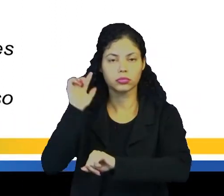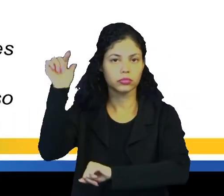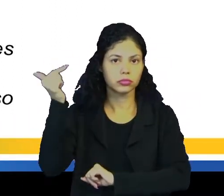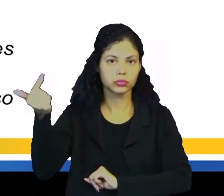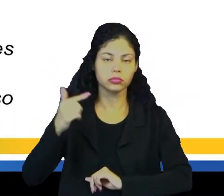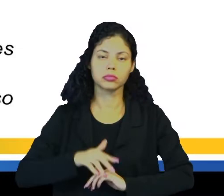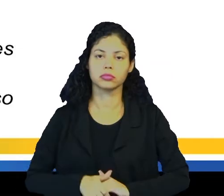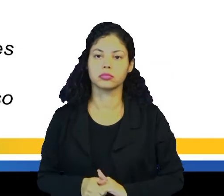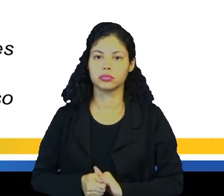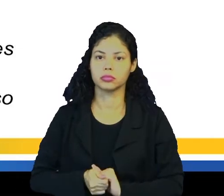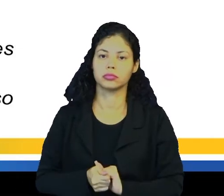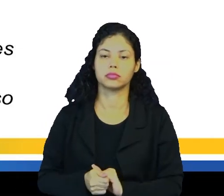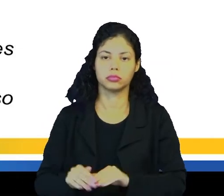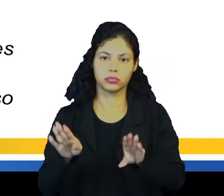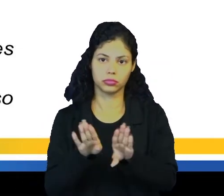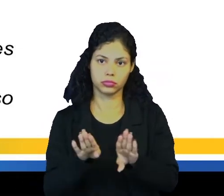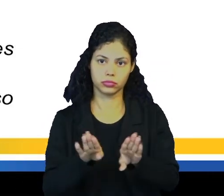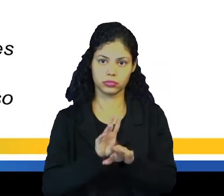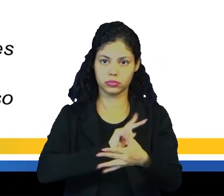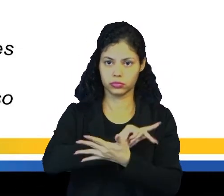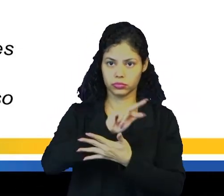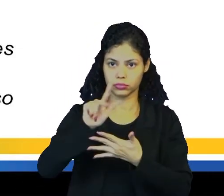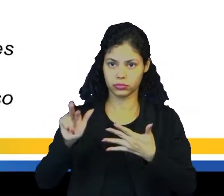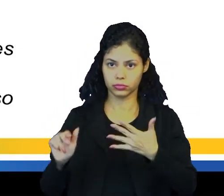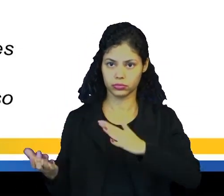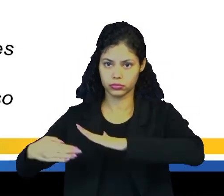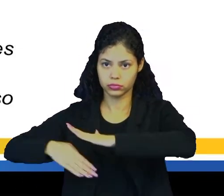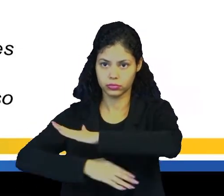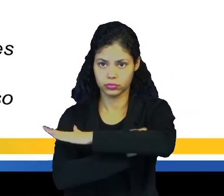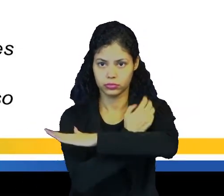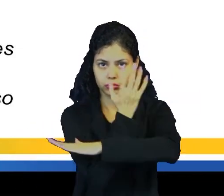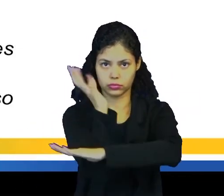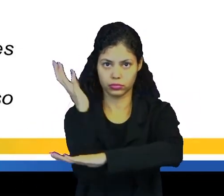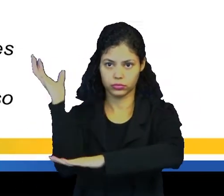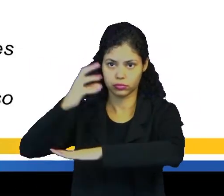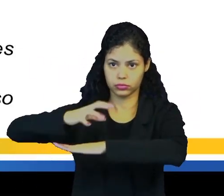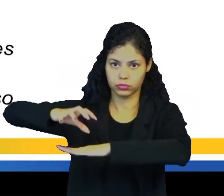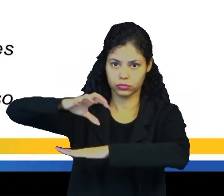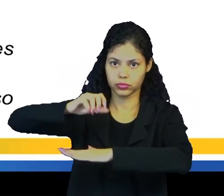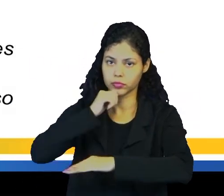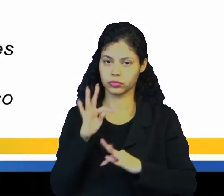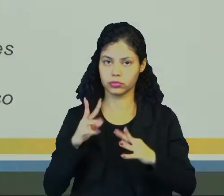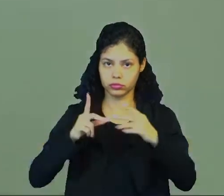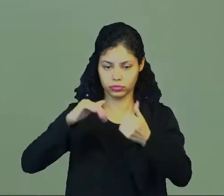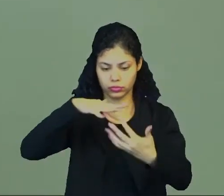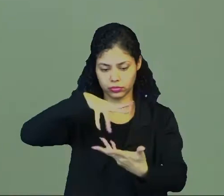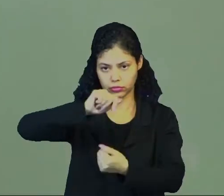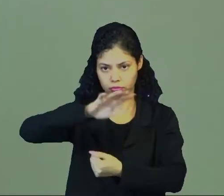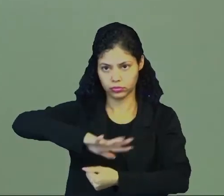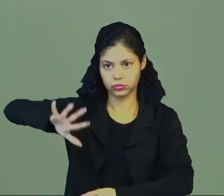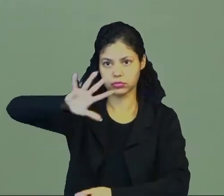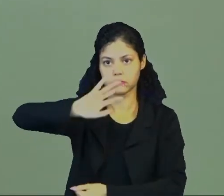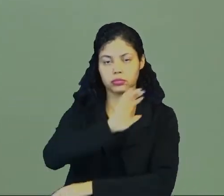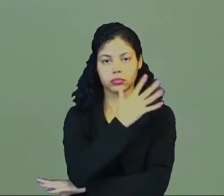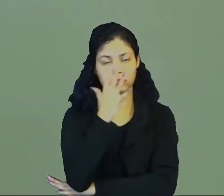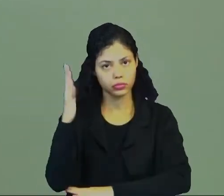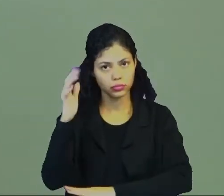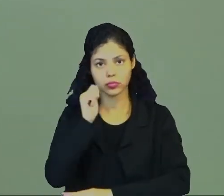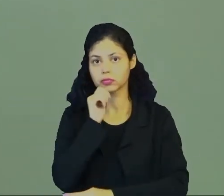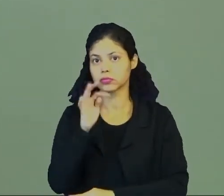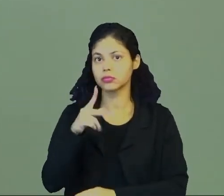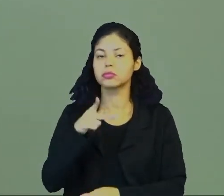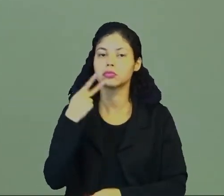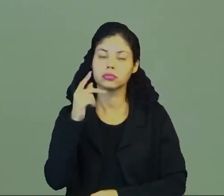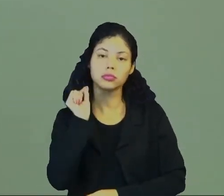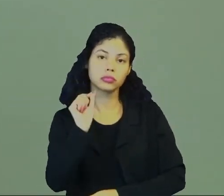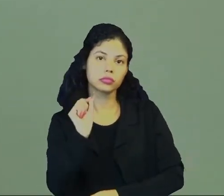outras. E também nós temos a diversidade de ecossistema, que está presente aí em todo o planeta. Quando se fala de ecossistema, nós